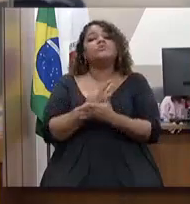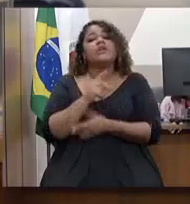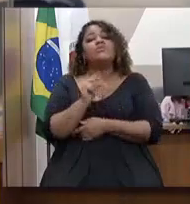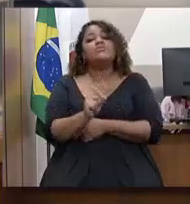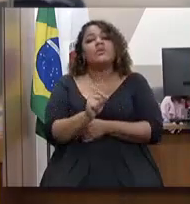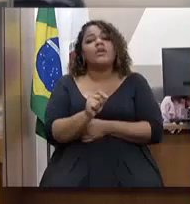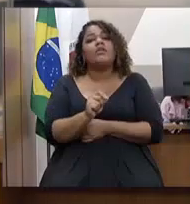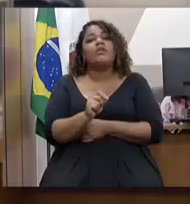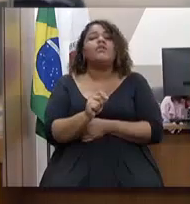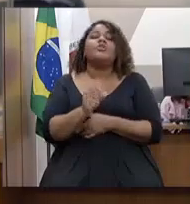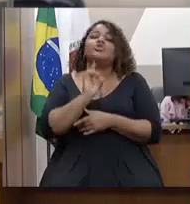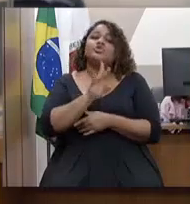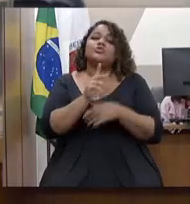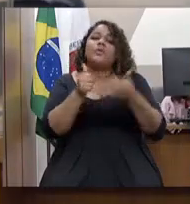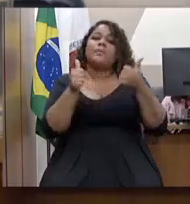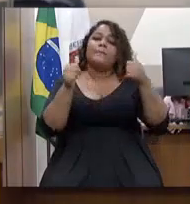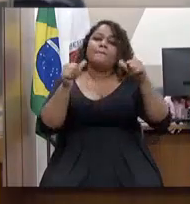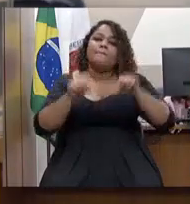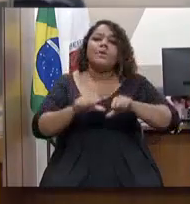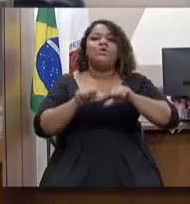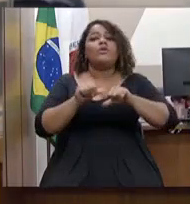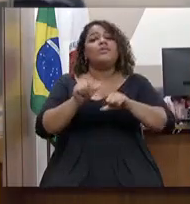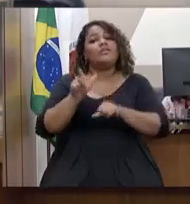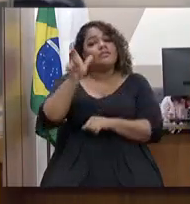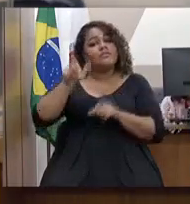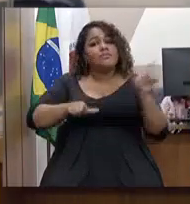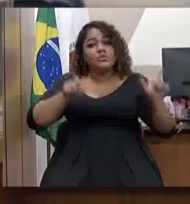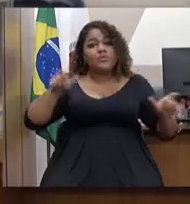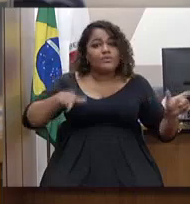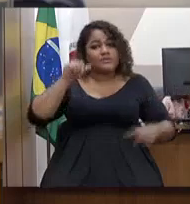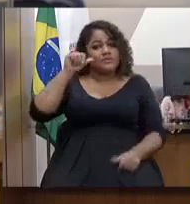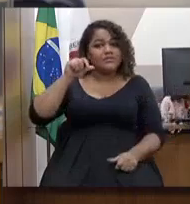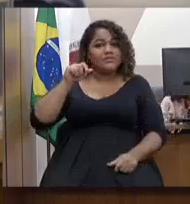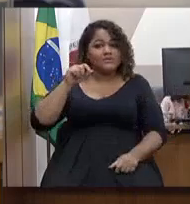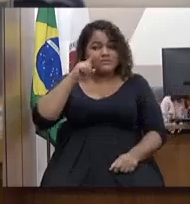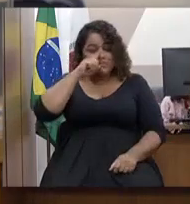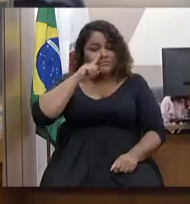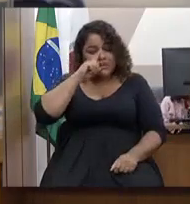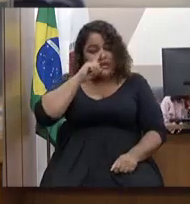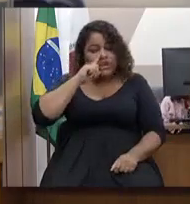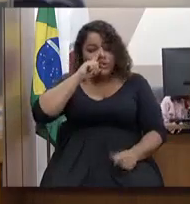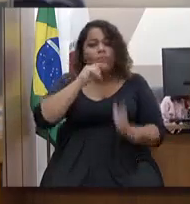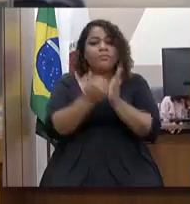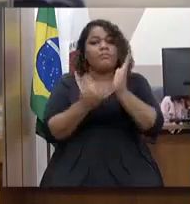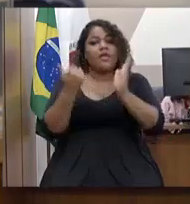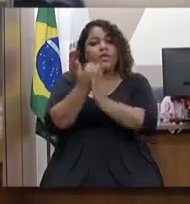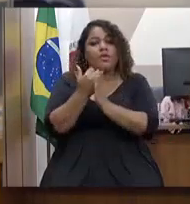apenas em 2020 21 e INSS registrou mais de 535